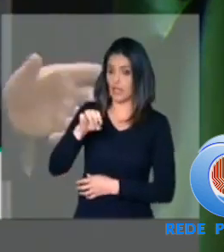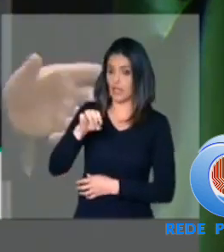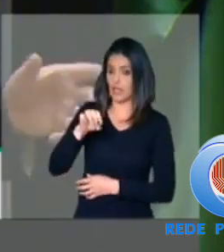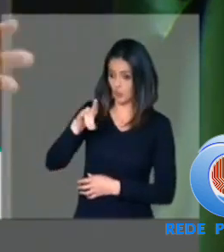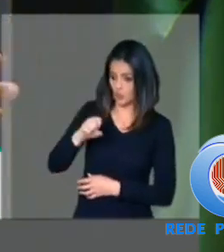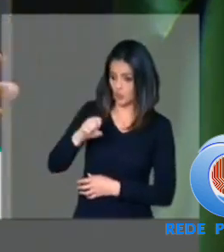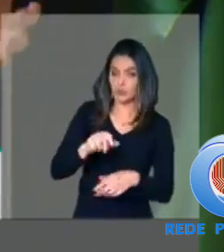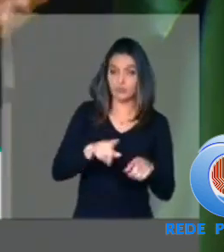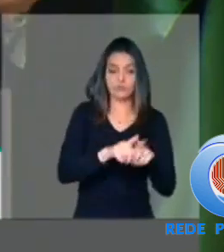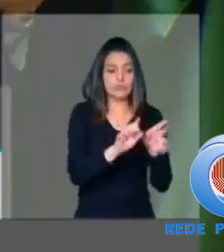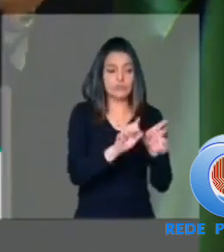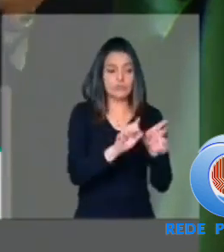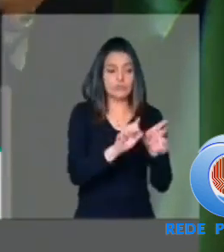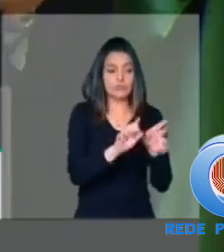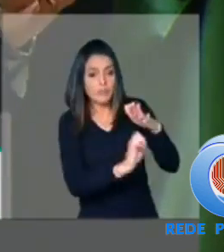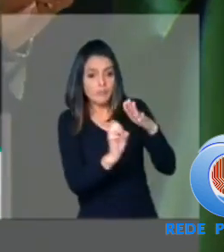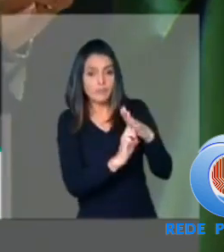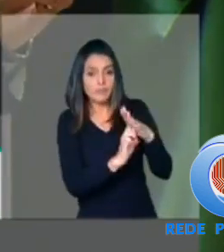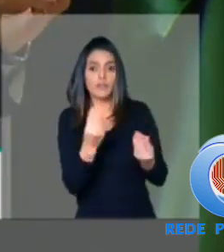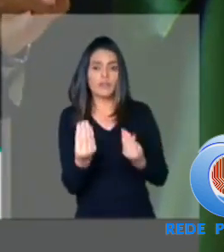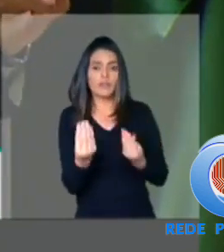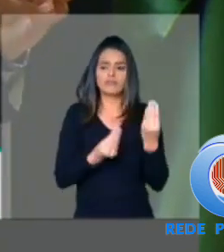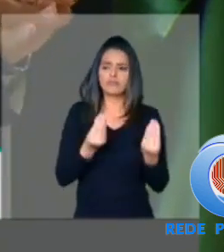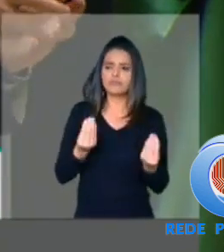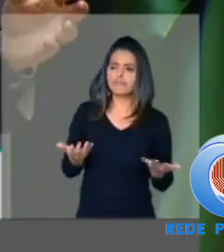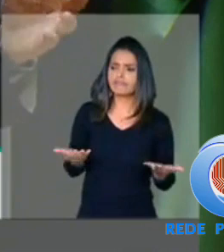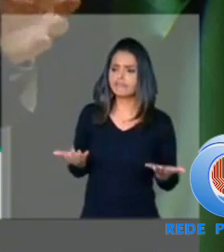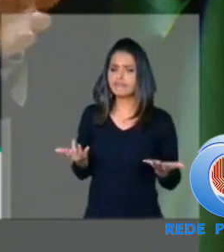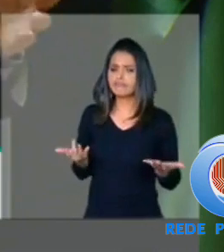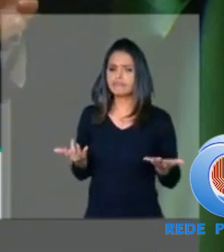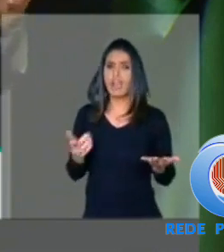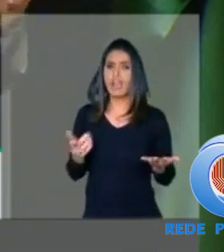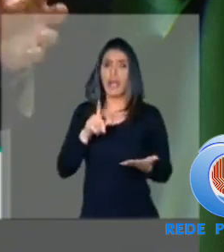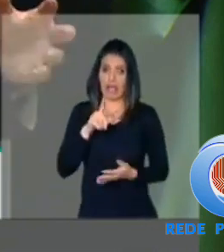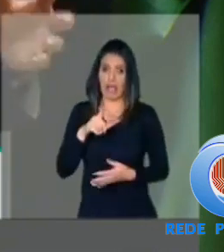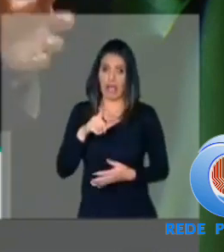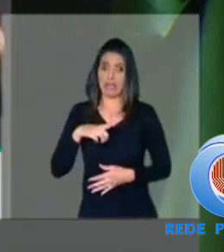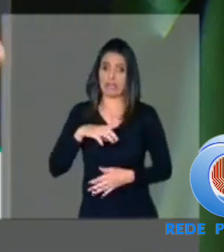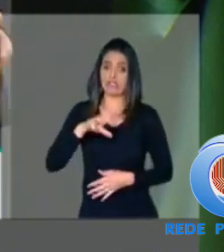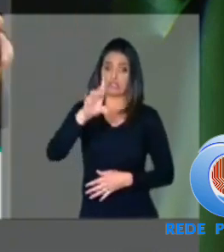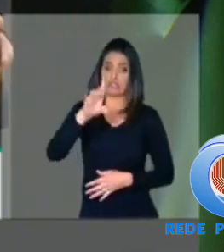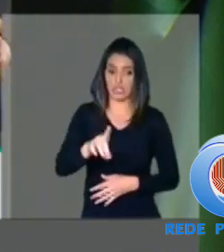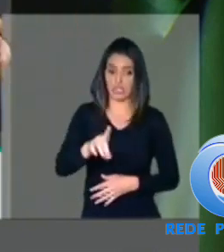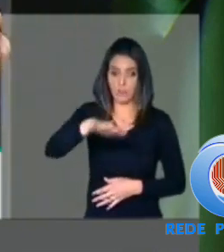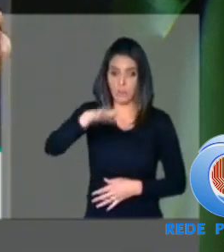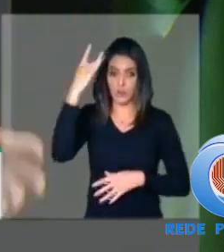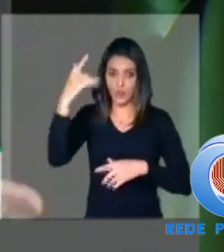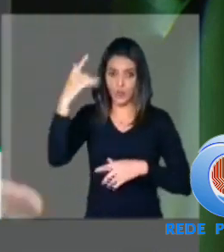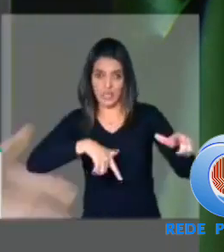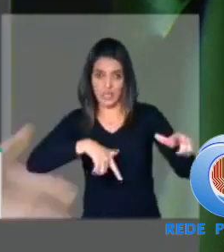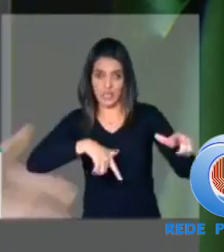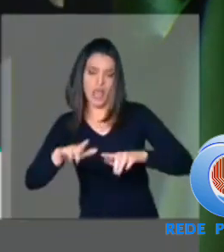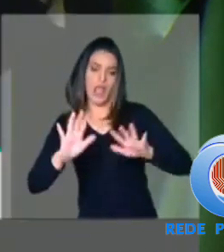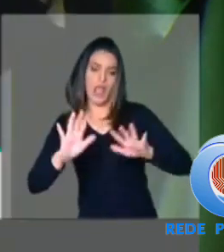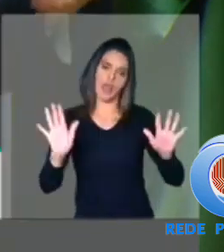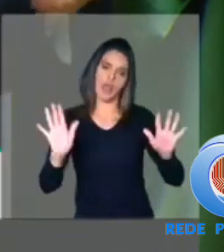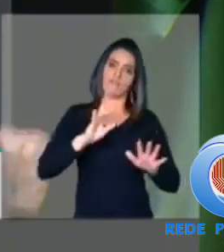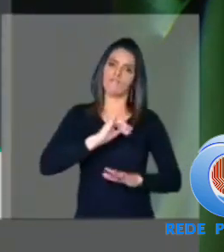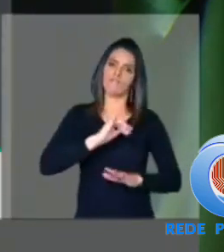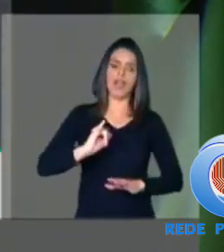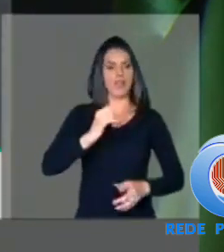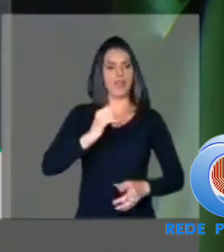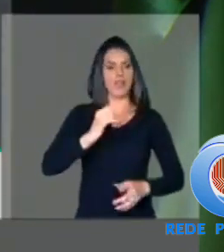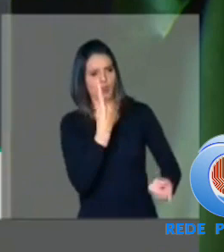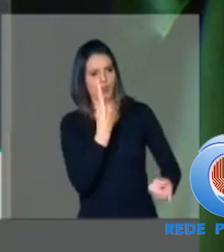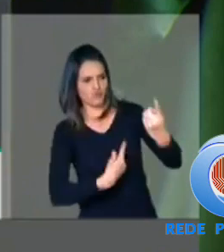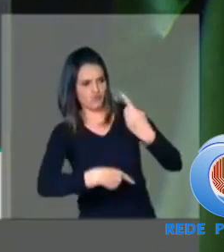negócios, ao serem levados por esse diagnóstico de que, retirando direitos do trabalhador, nós geraríamos uma